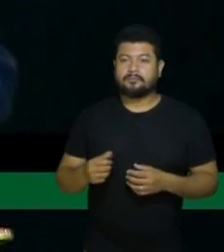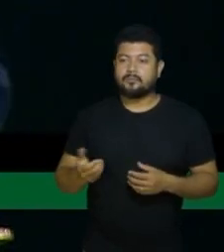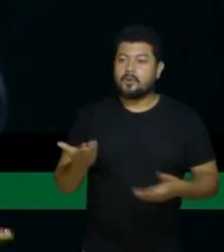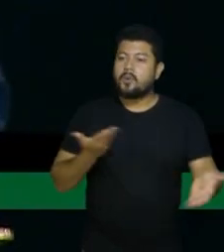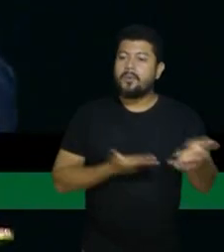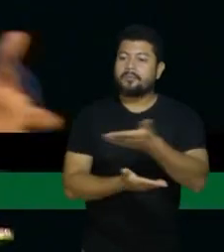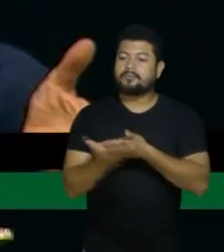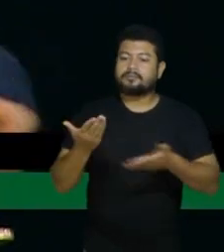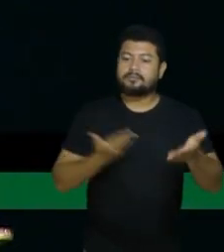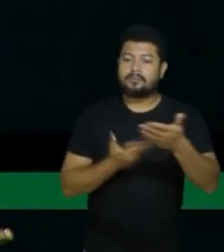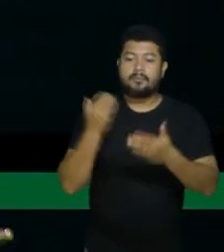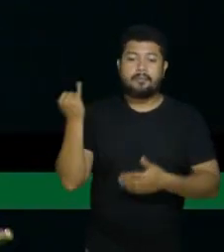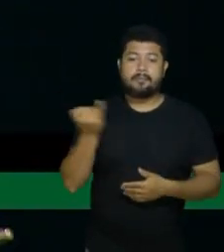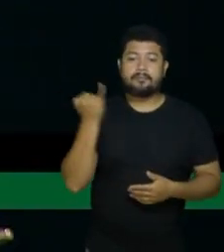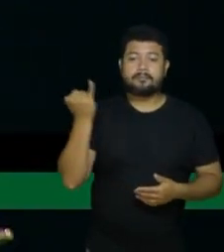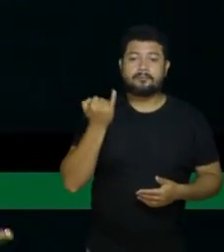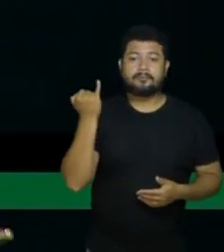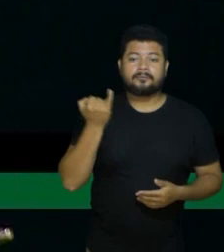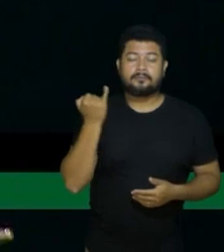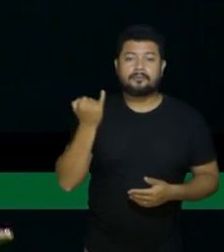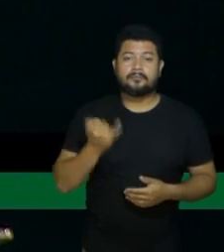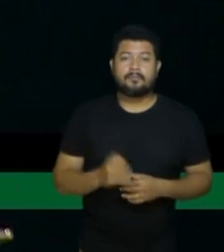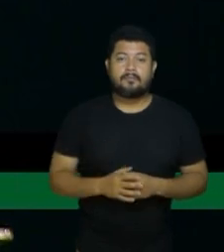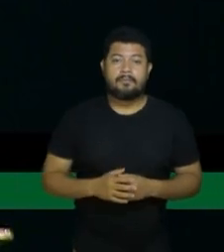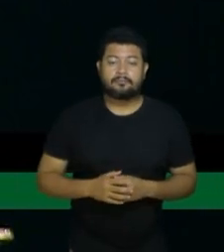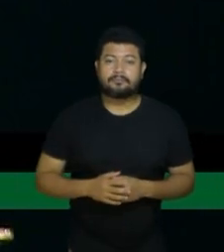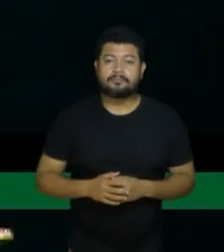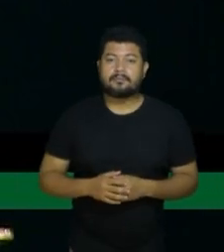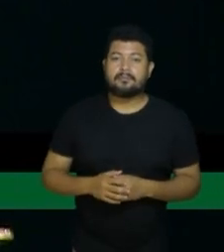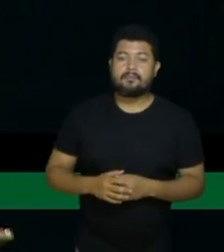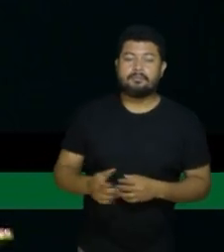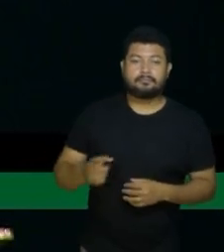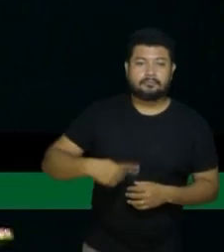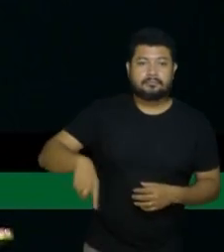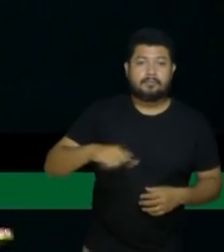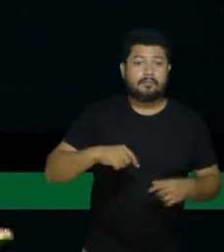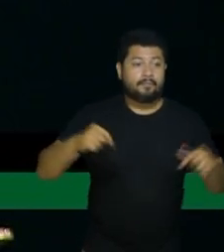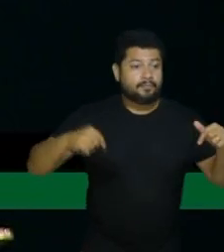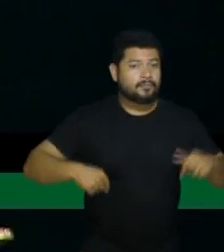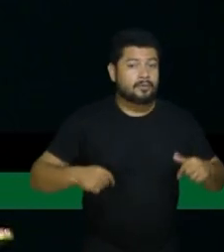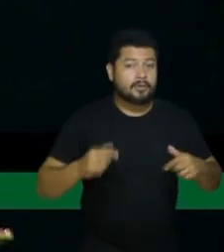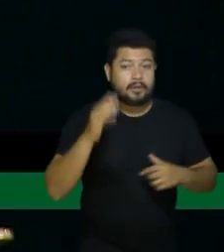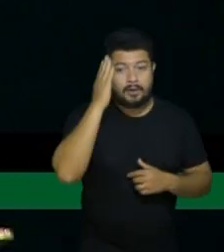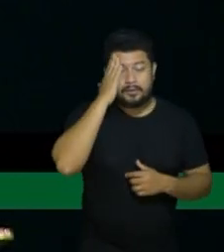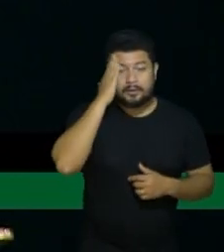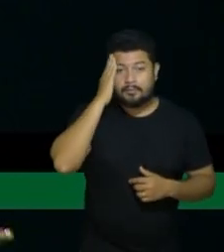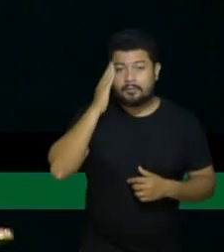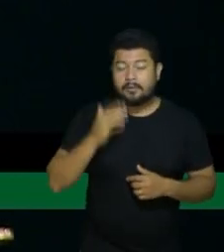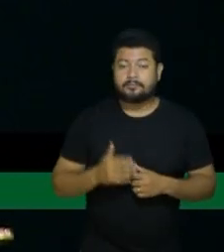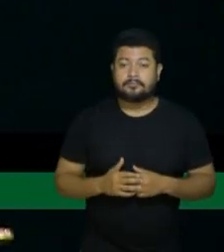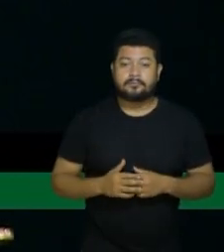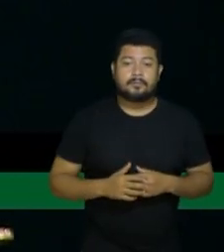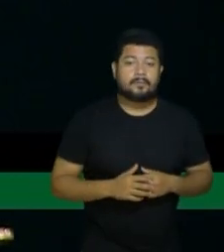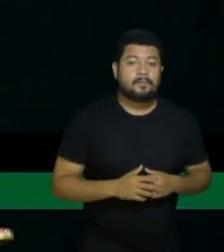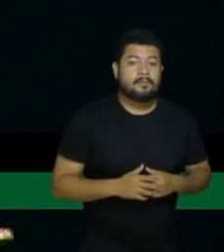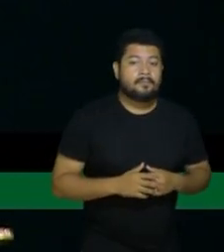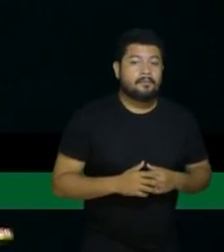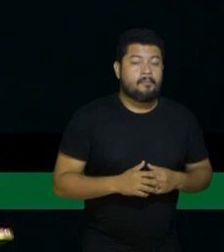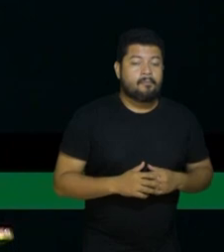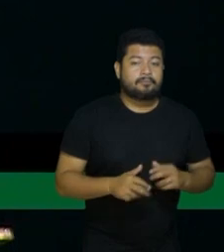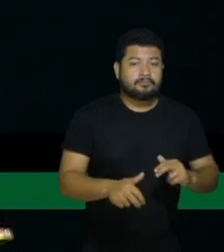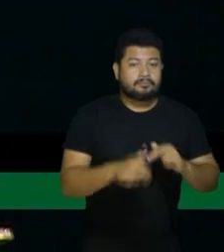importantíssimo isso Deputado Júlio Garcia de a gente saber o que tá acontecendo no estado por isso a